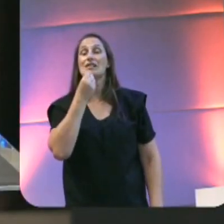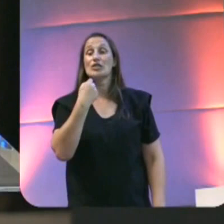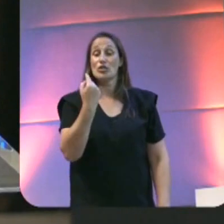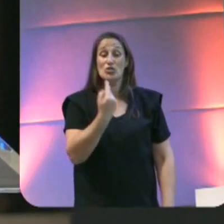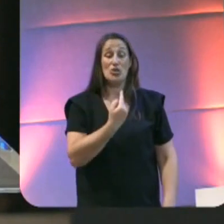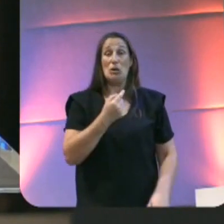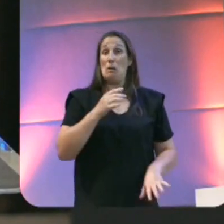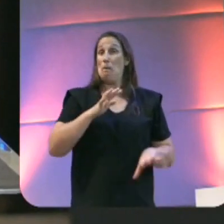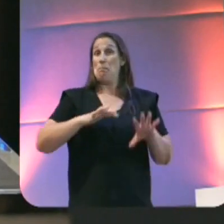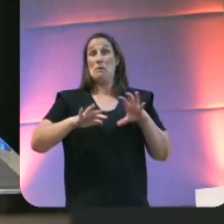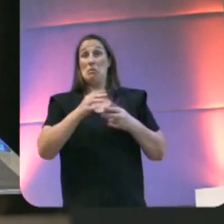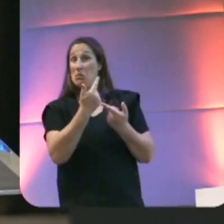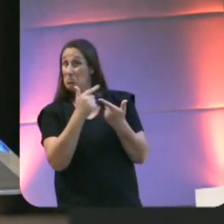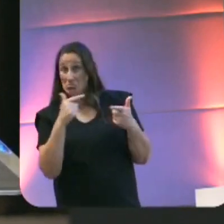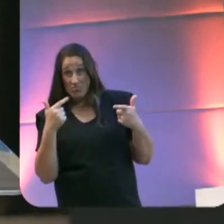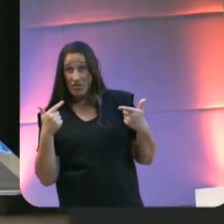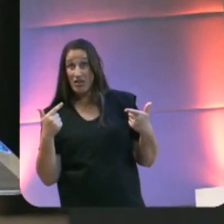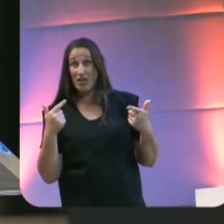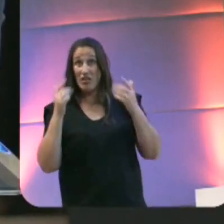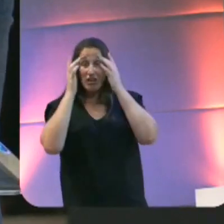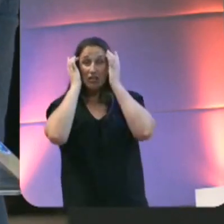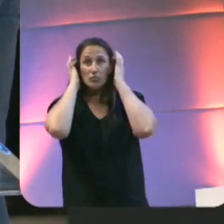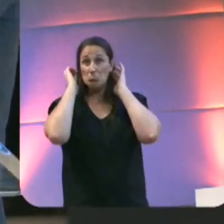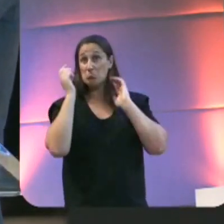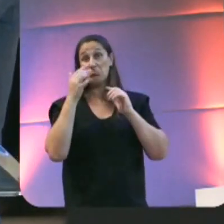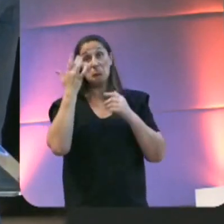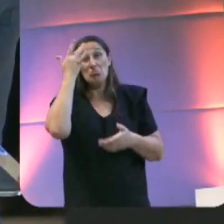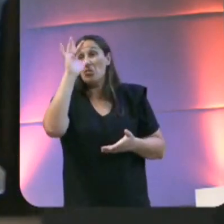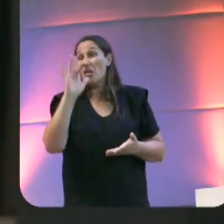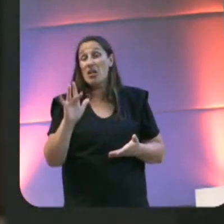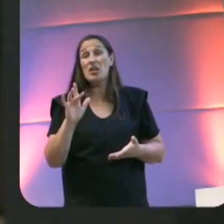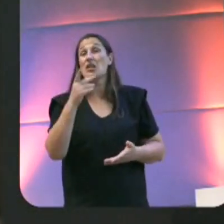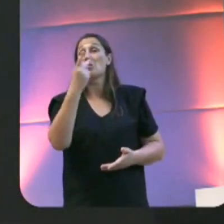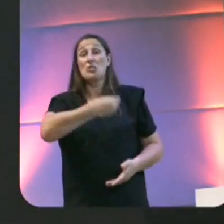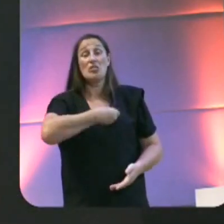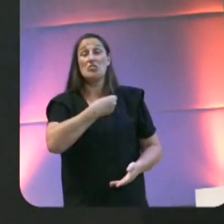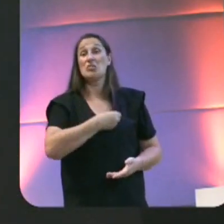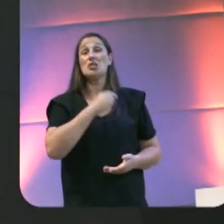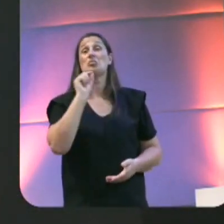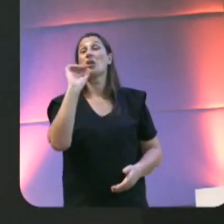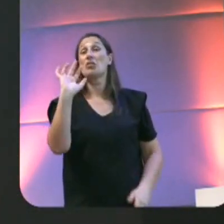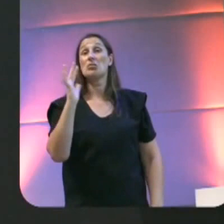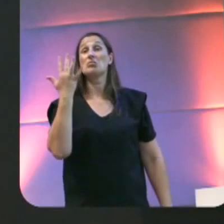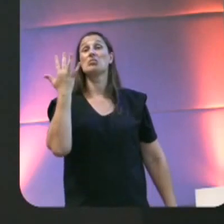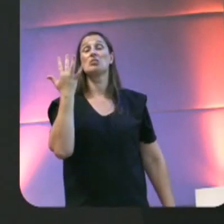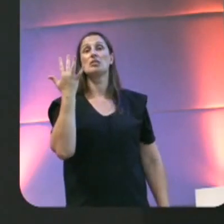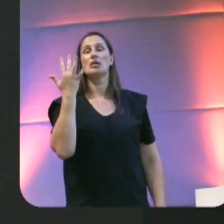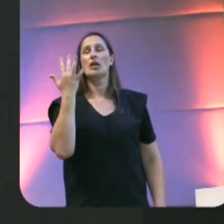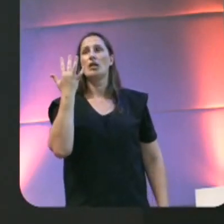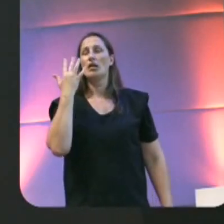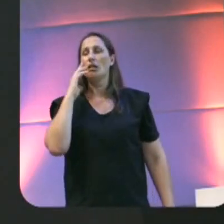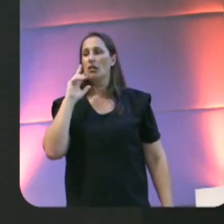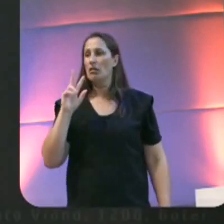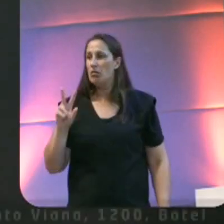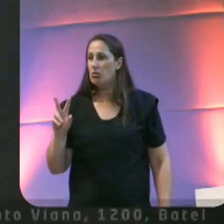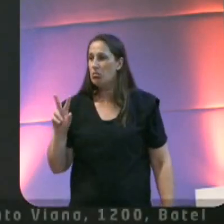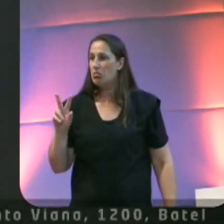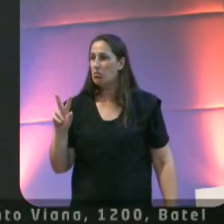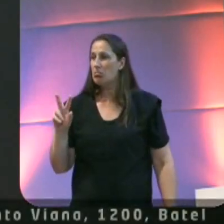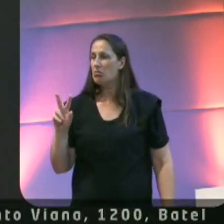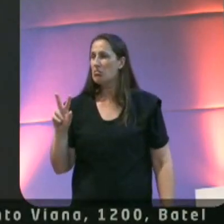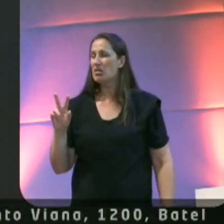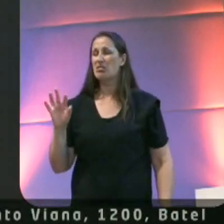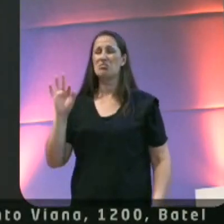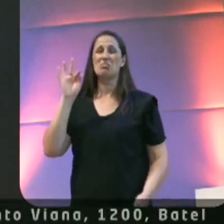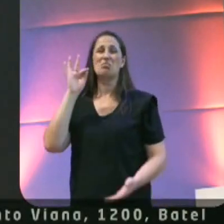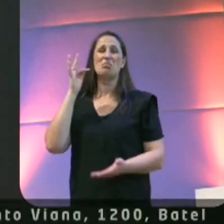preparado, ou sei lá o que está acontecendo na tua vida, e que a gente olha e diz assim: o reservatório que eu tenho